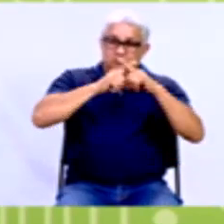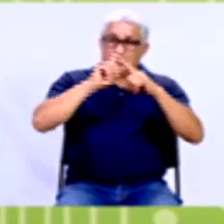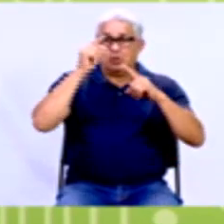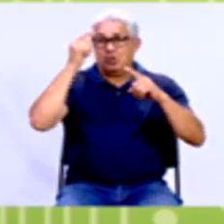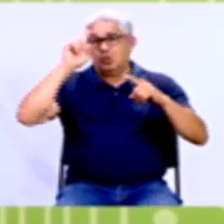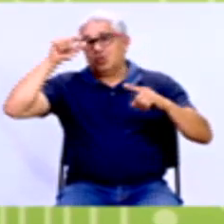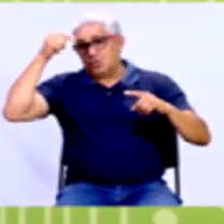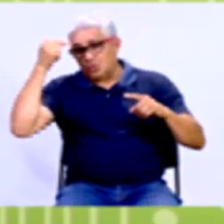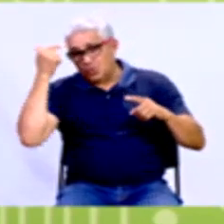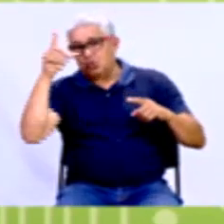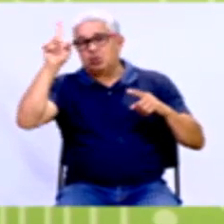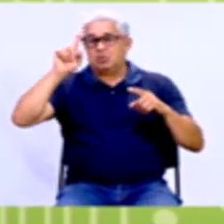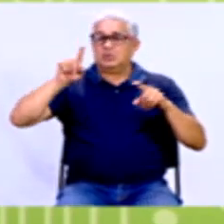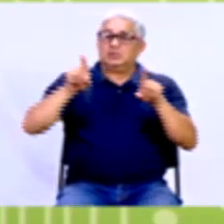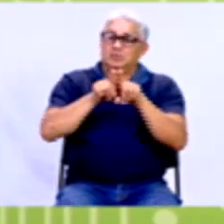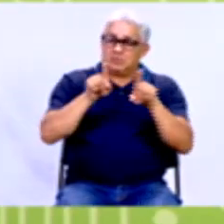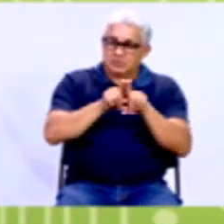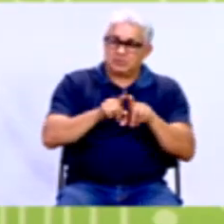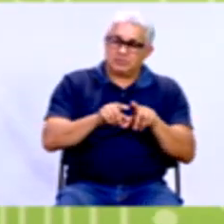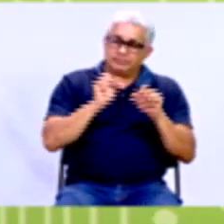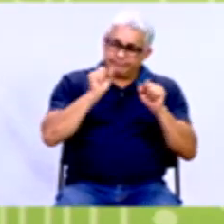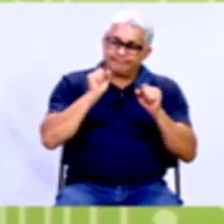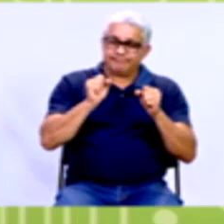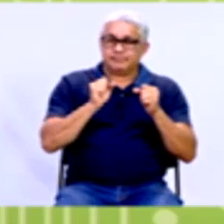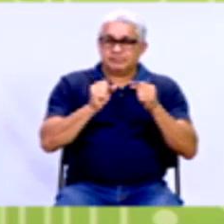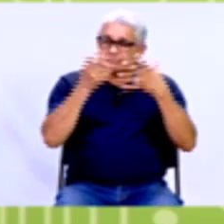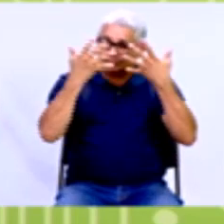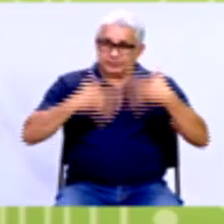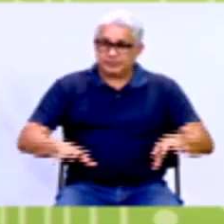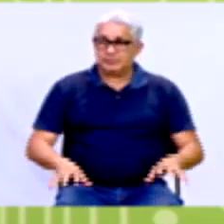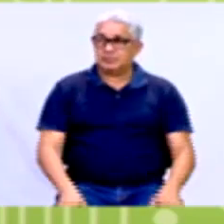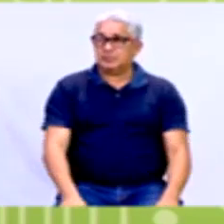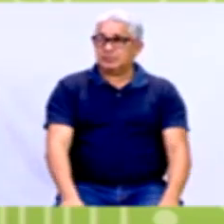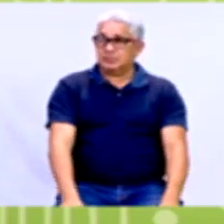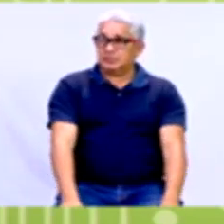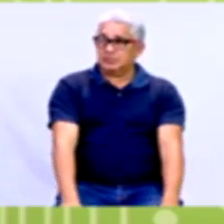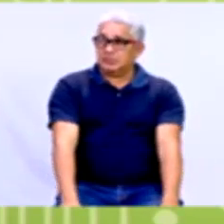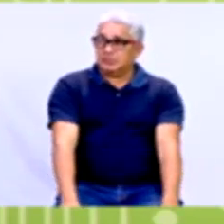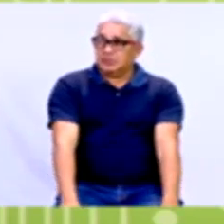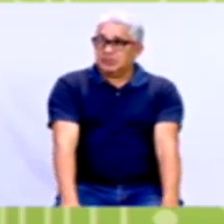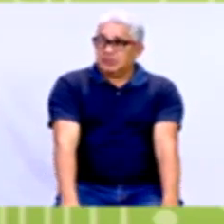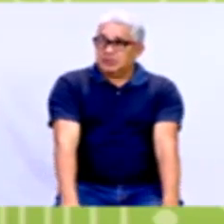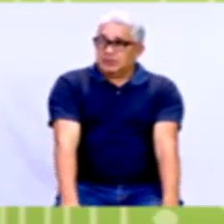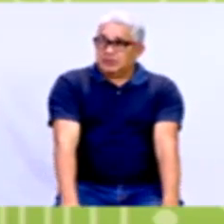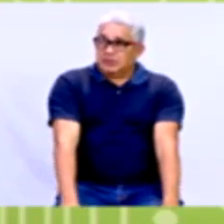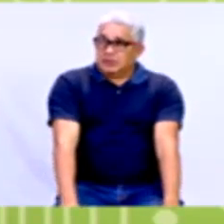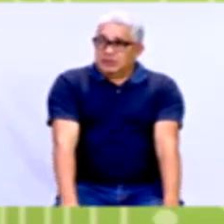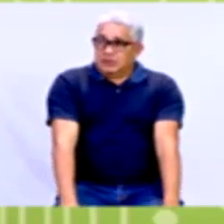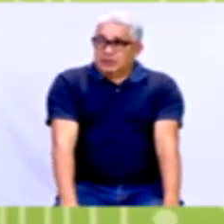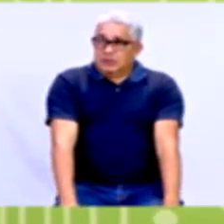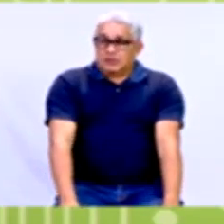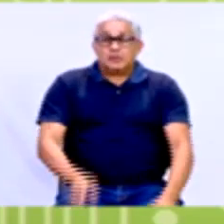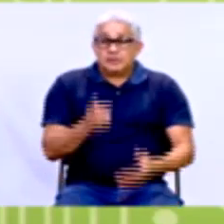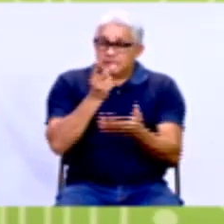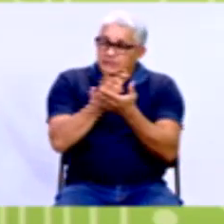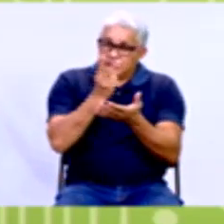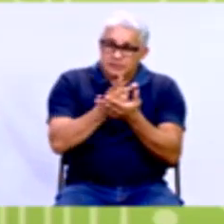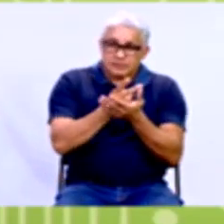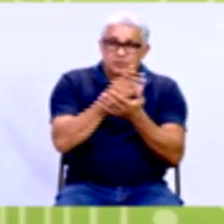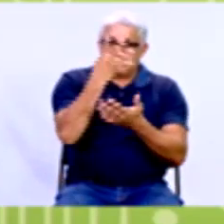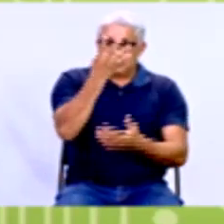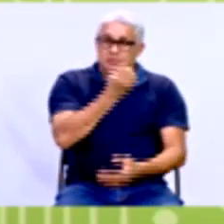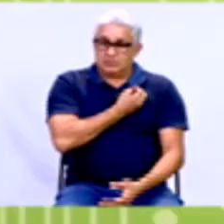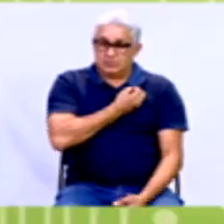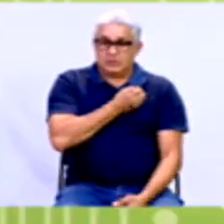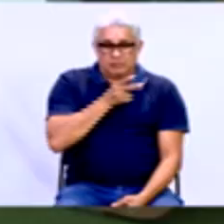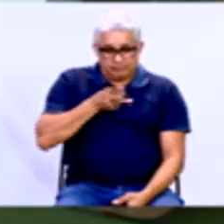Então, muitas vezes o arredondamento pode prejudicar isso. Então, vamos tentar manter pelo menos 4 dígitos aí